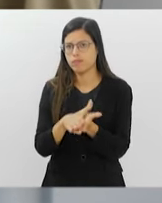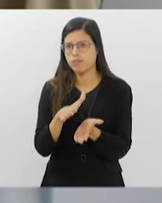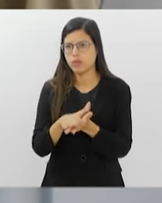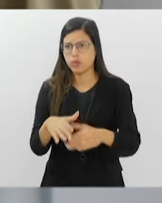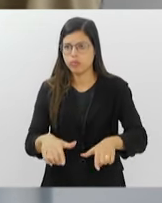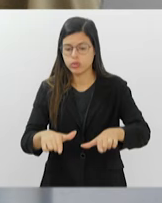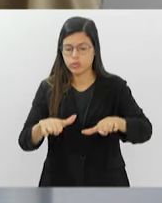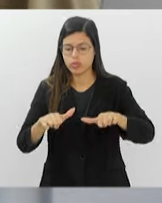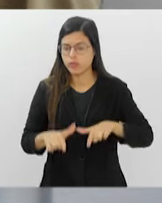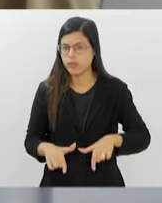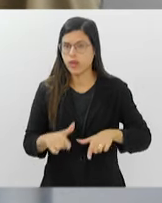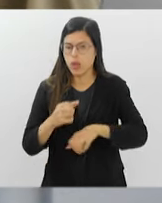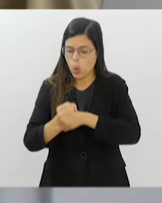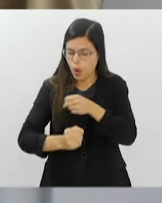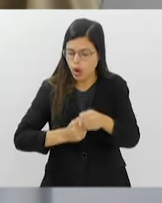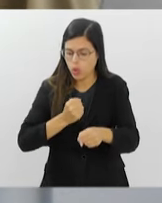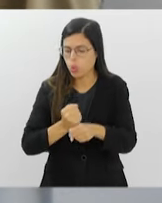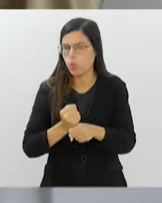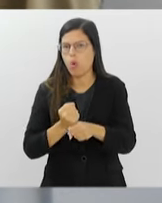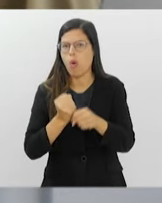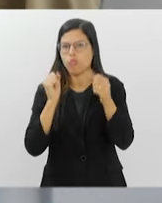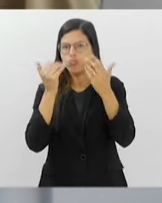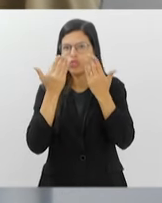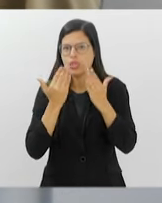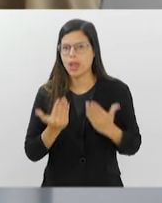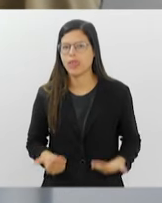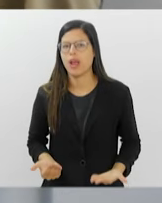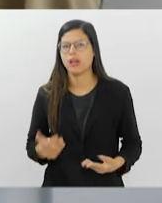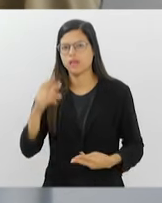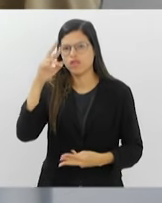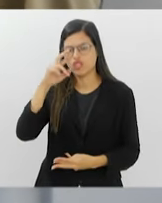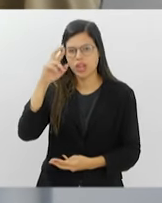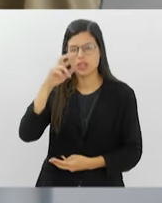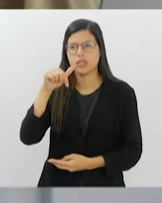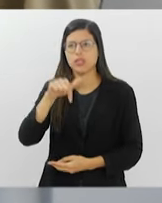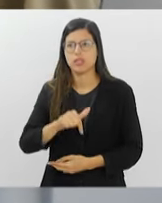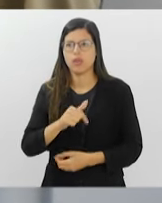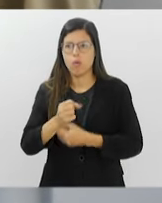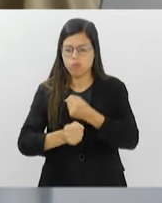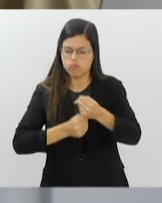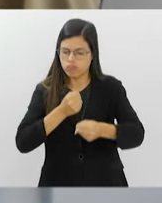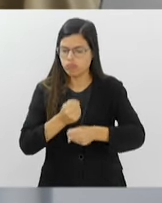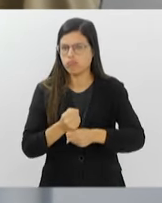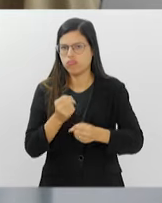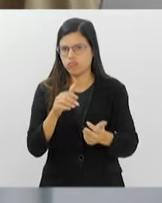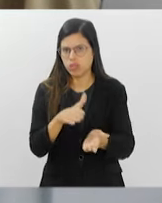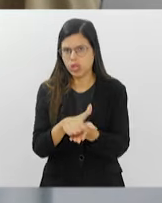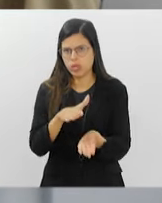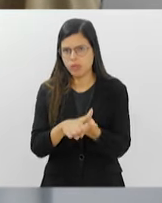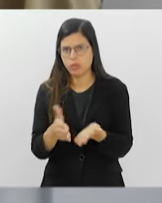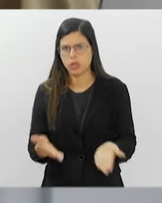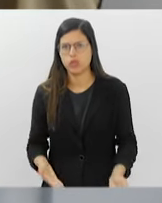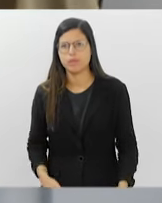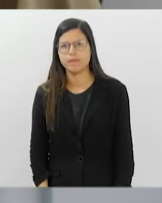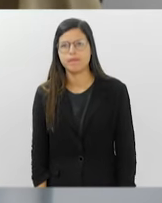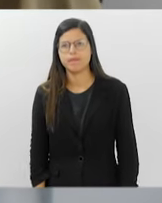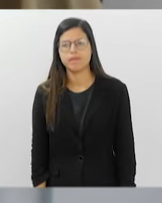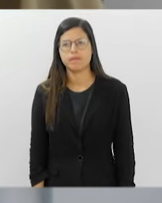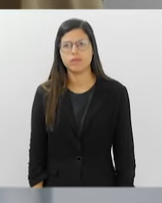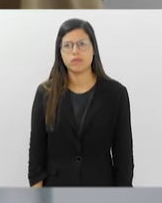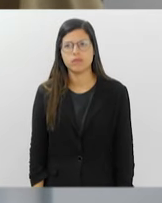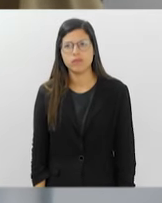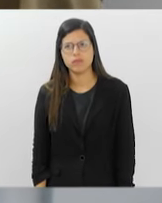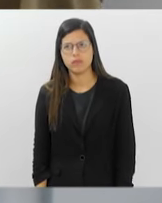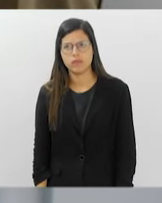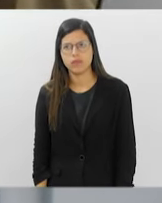de vistoria anual que é emitido todo ano pela diretoria Geral de inversões públicas e eh